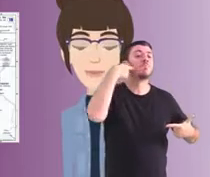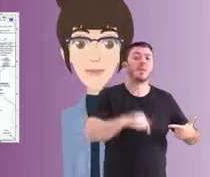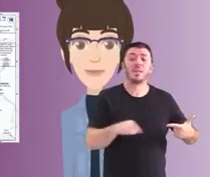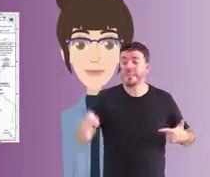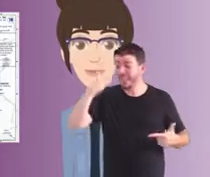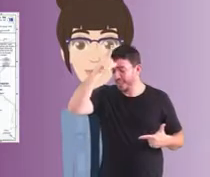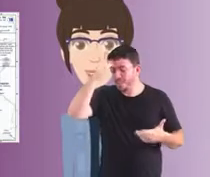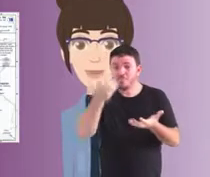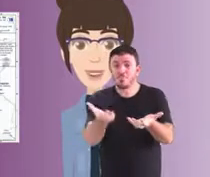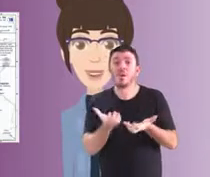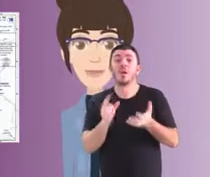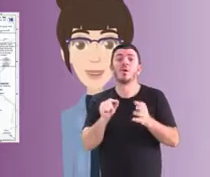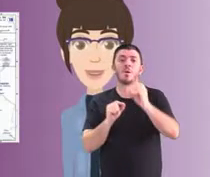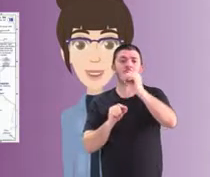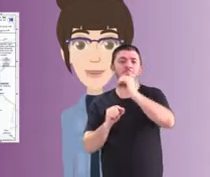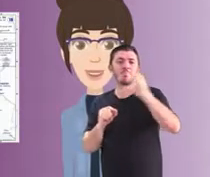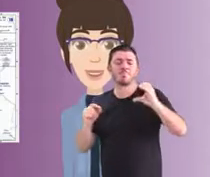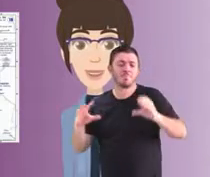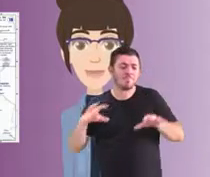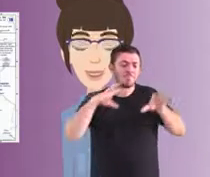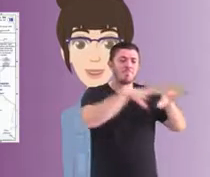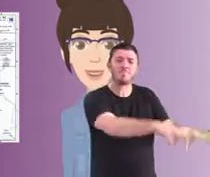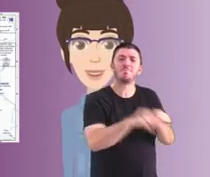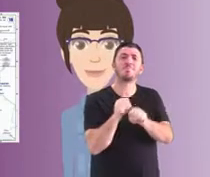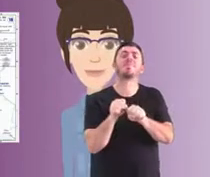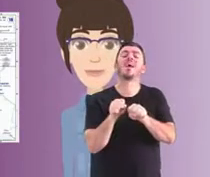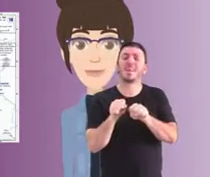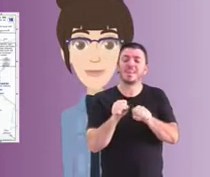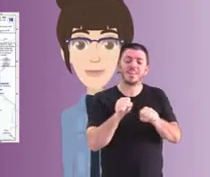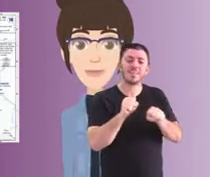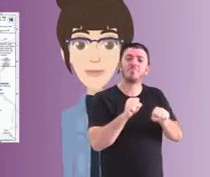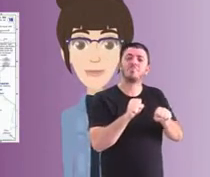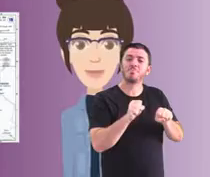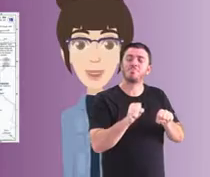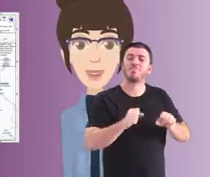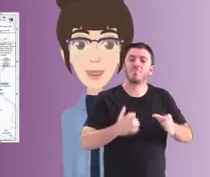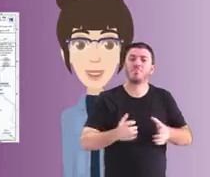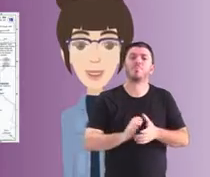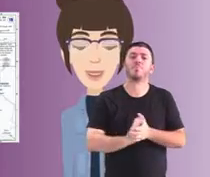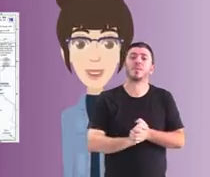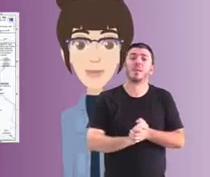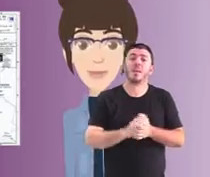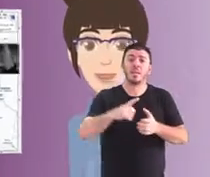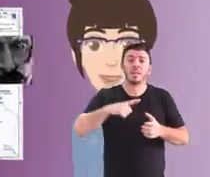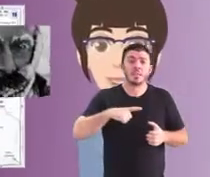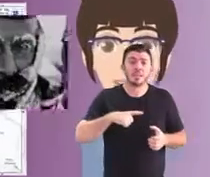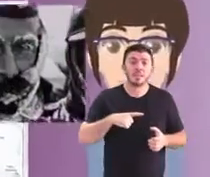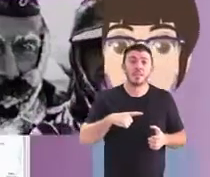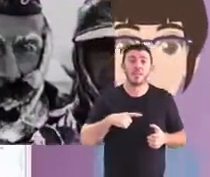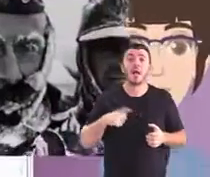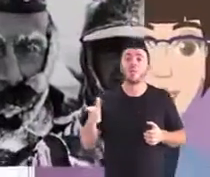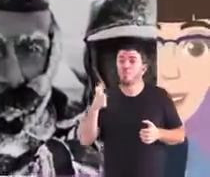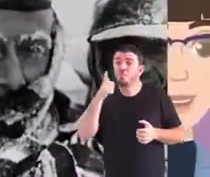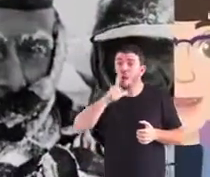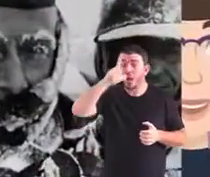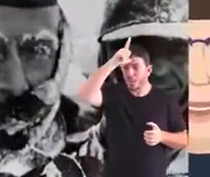ocidental para que ela pudesse ser repovoada pelos alemães. Apesar de grandes êxitos do eixo,